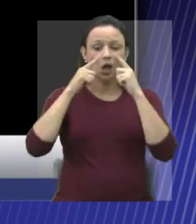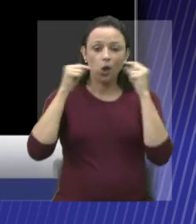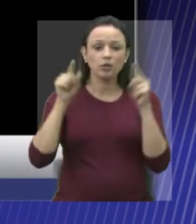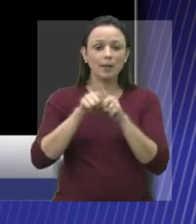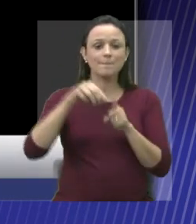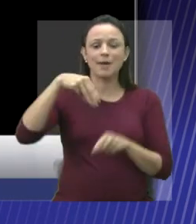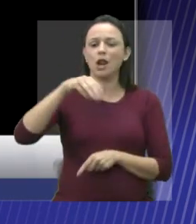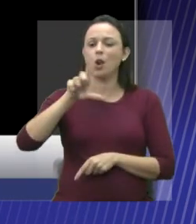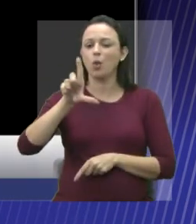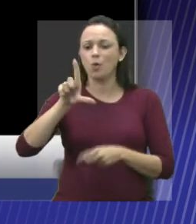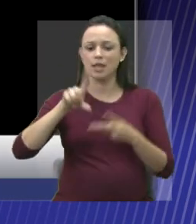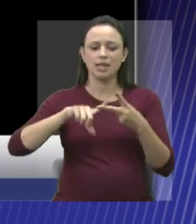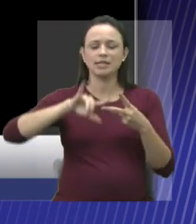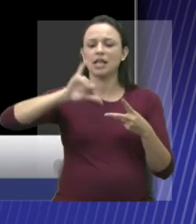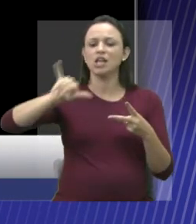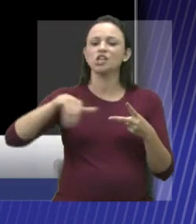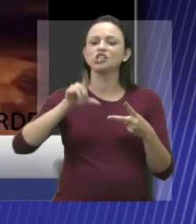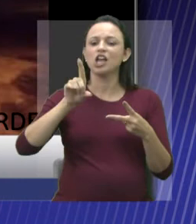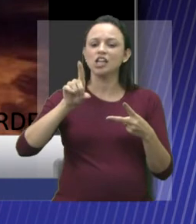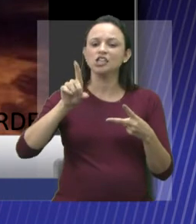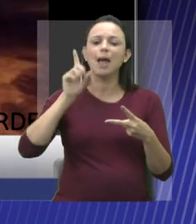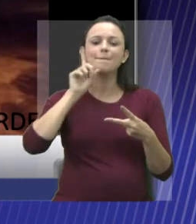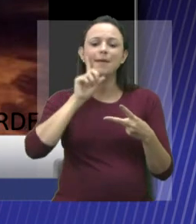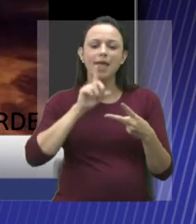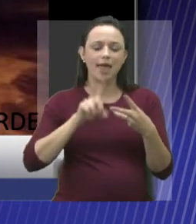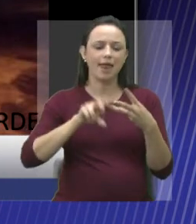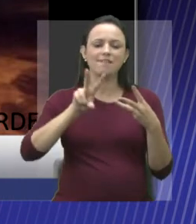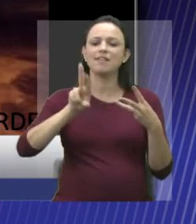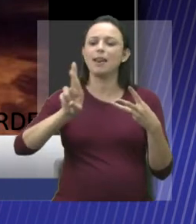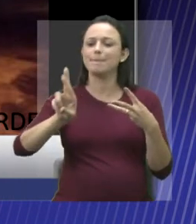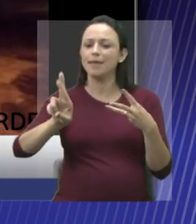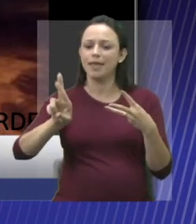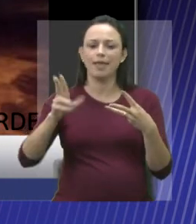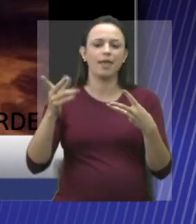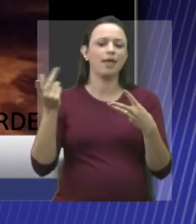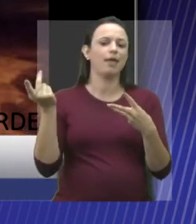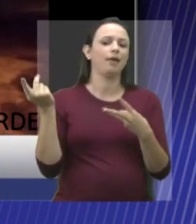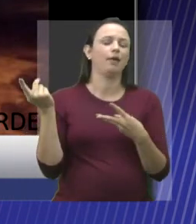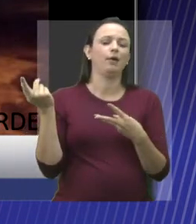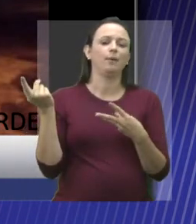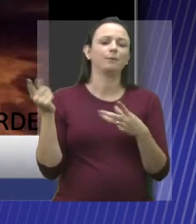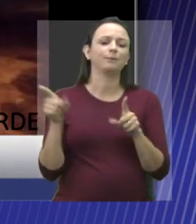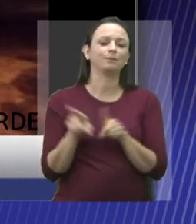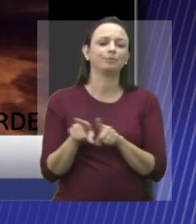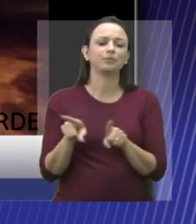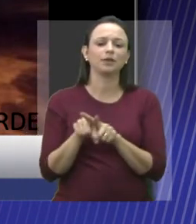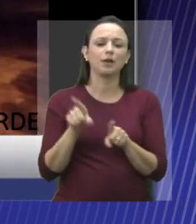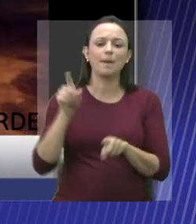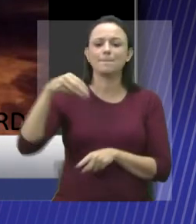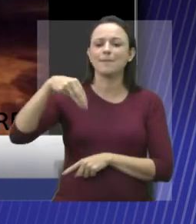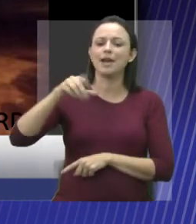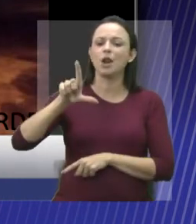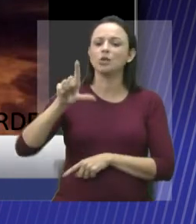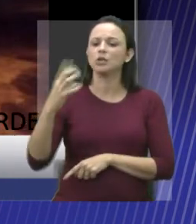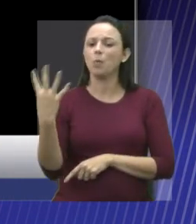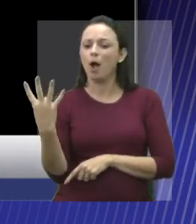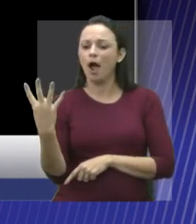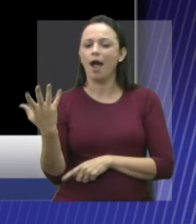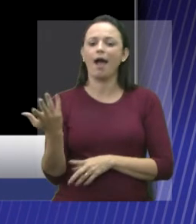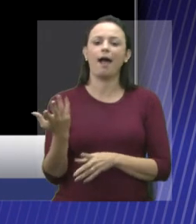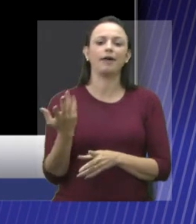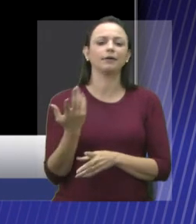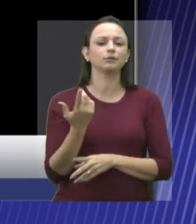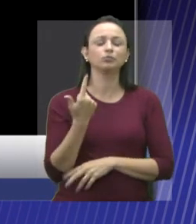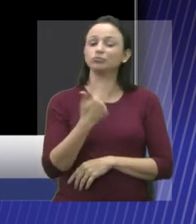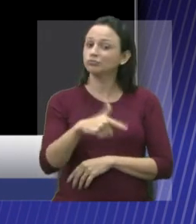Luísa, Jardim América, Vila Ribeiro, também tem ali na Maria Luísa 4, lugares que